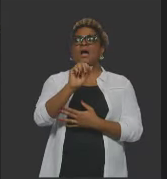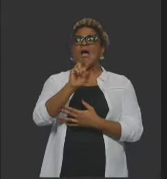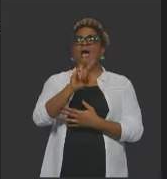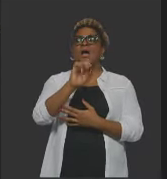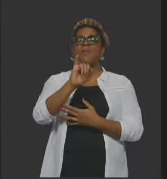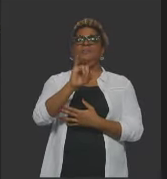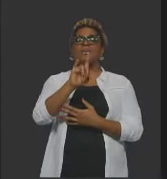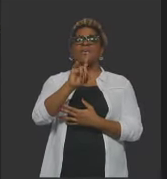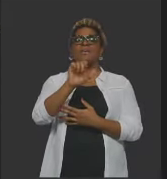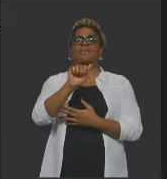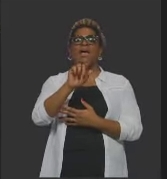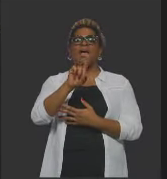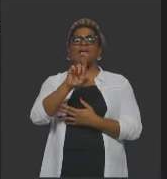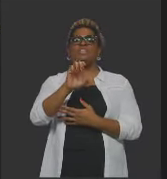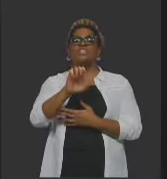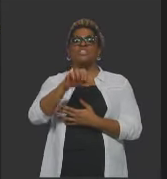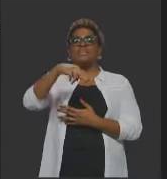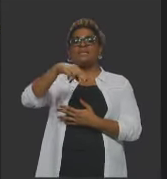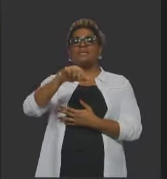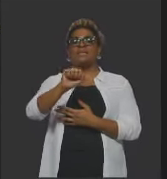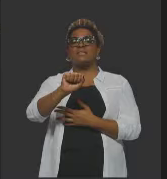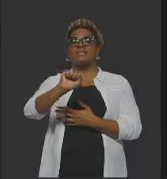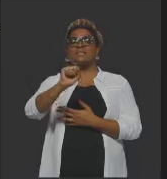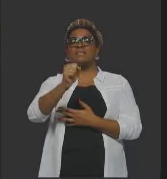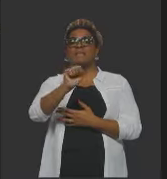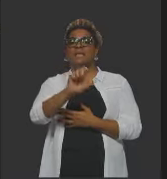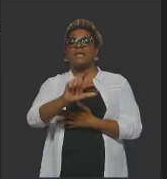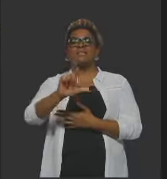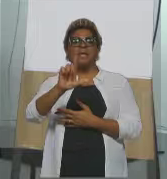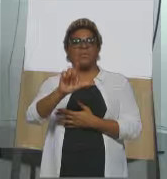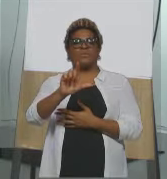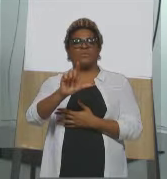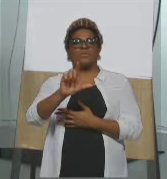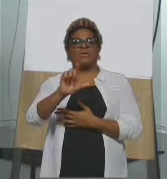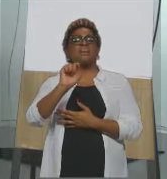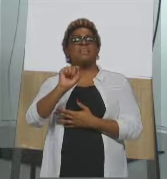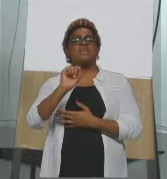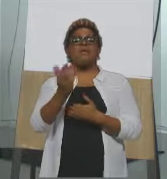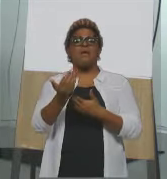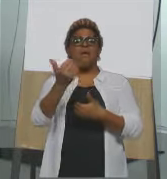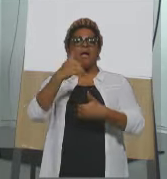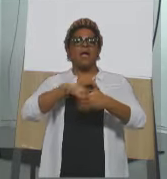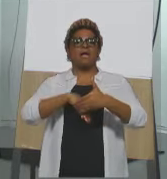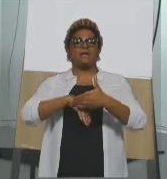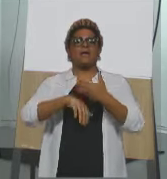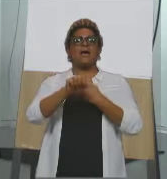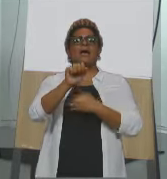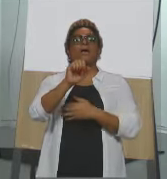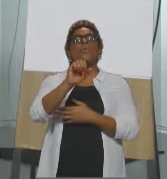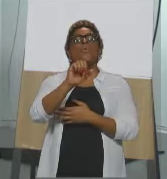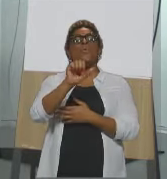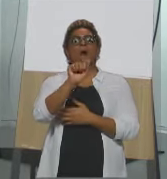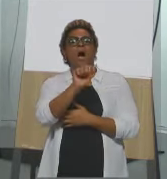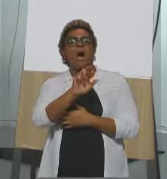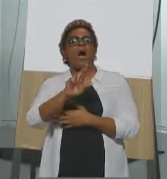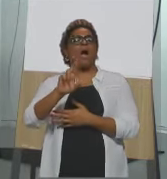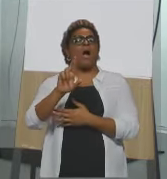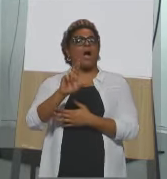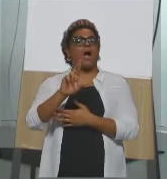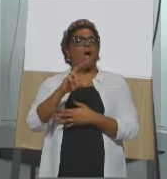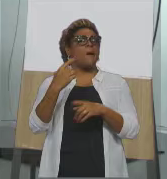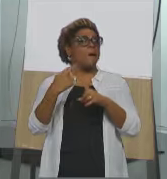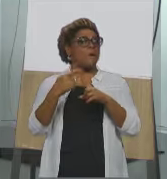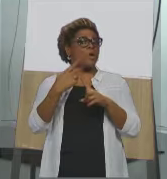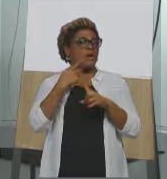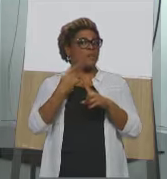das narinas que vai passar o oxigênio, vai passar o ar. Porque quando a gente fala que a gente respira, na